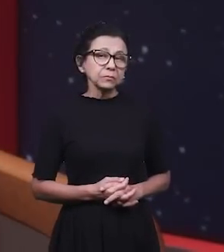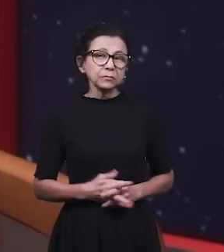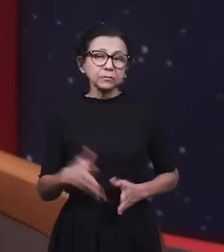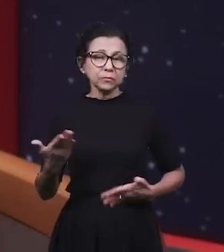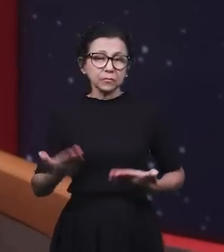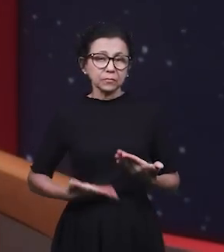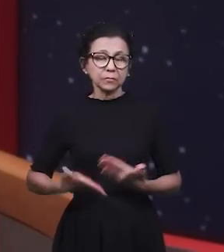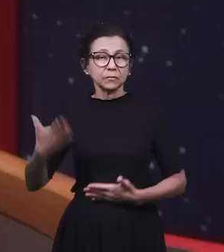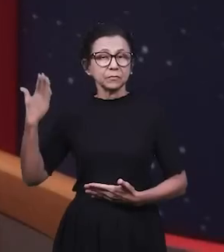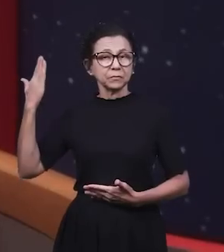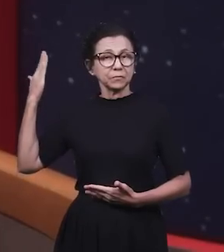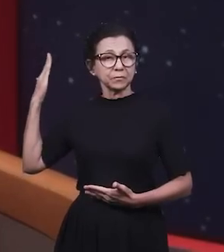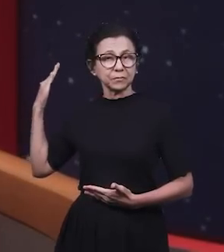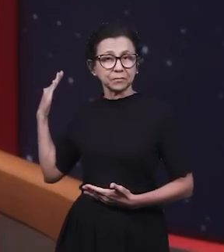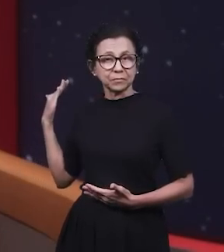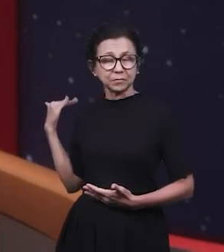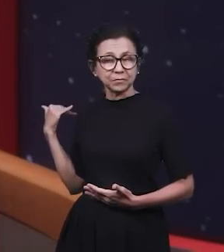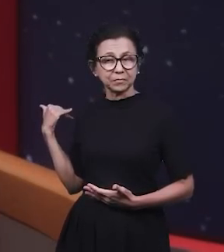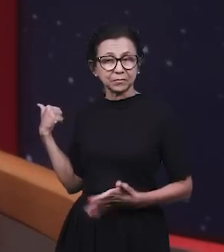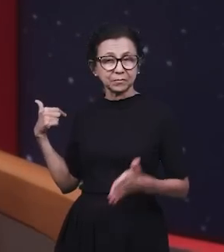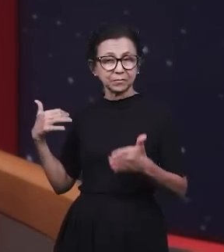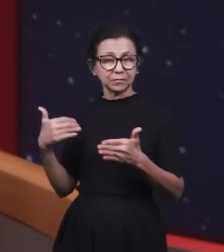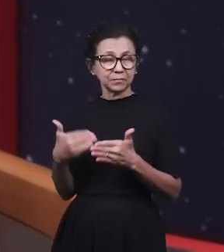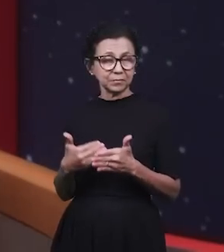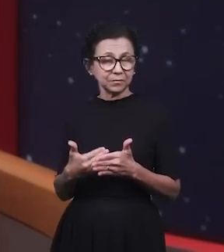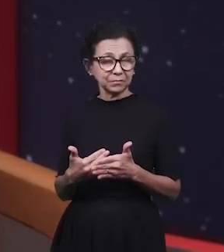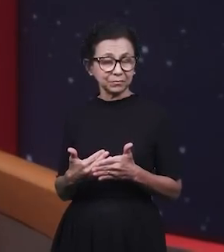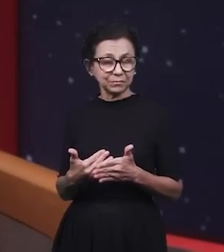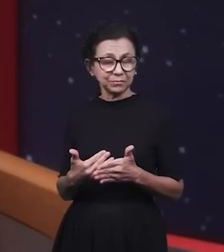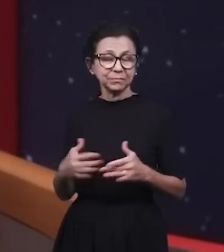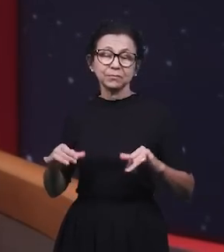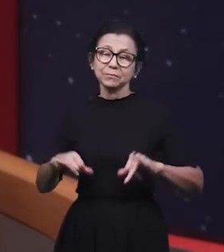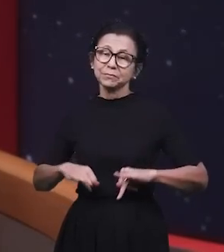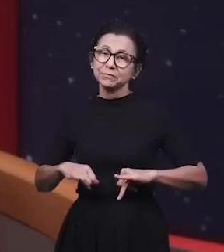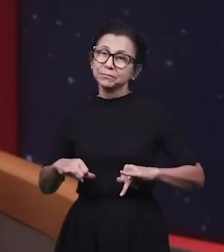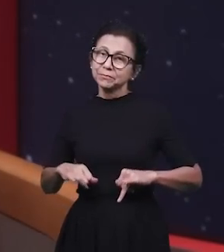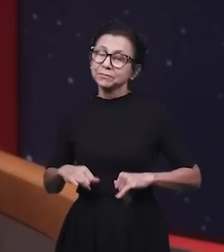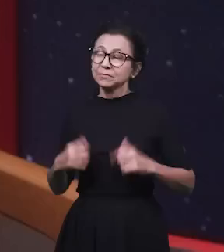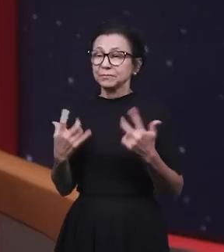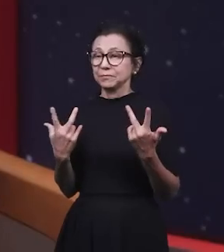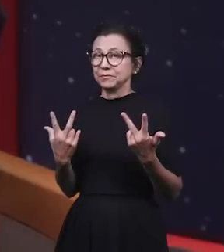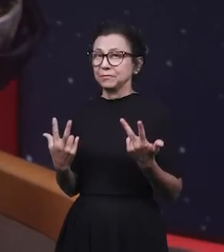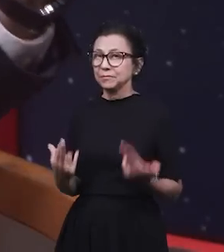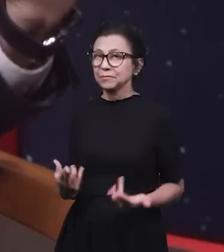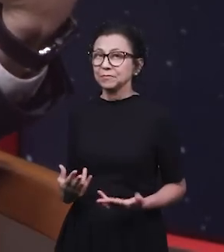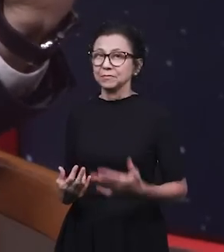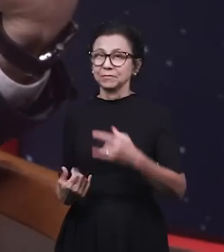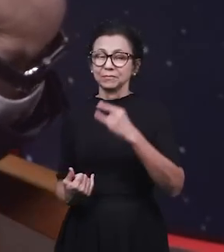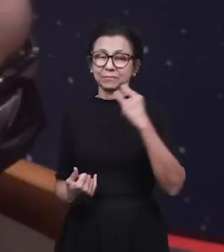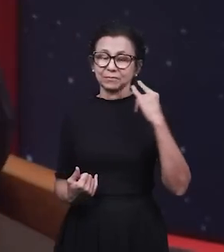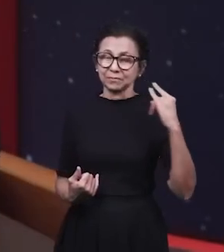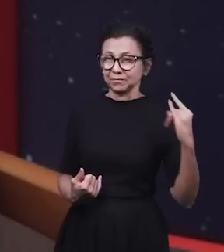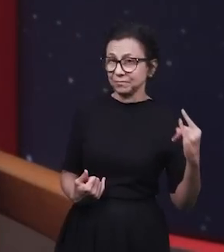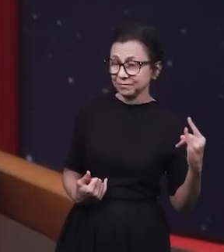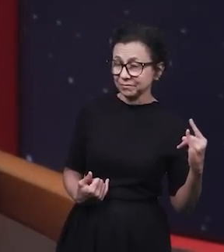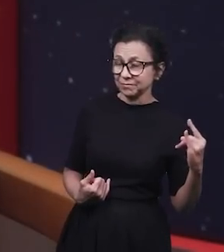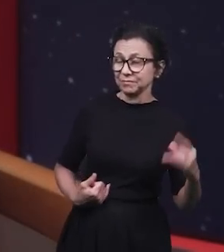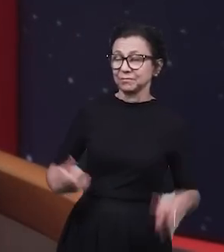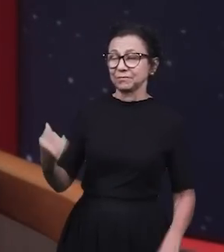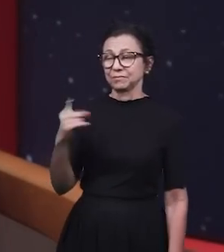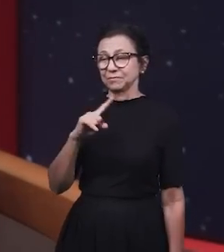tantos hoje, sofreram esse tipo de afronta, mas não deixaram ser aprisionados por